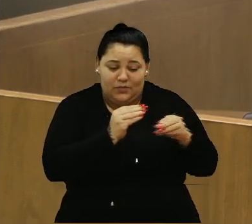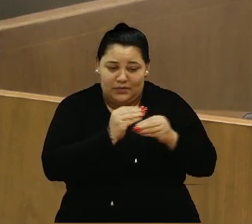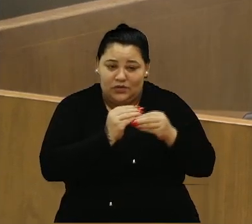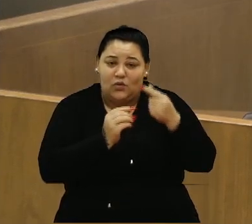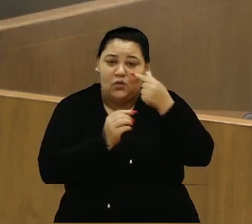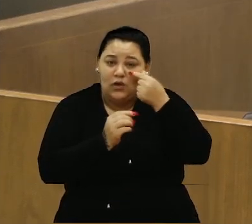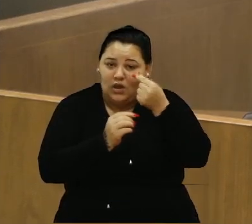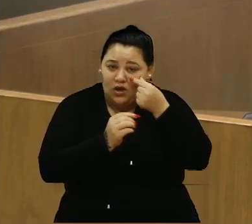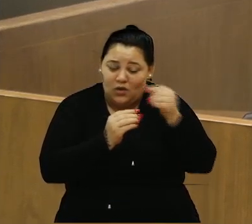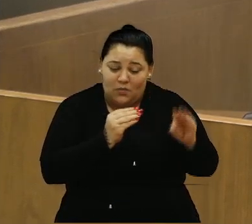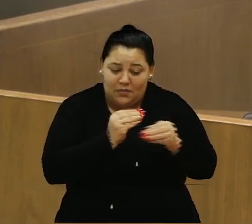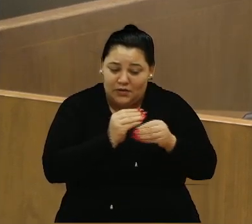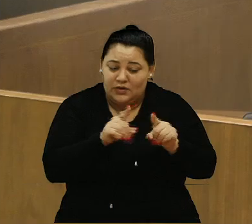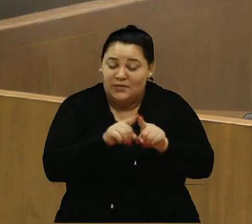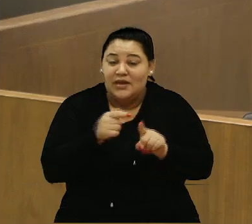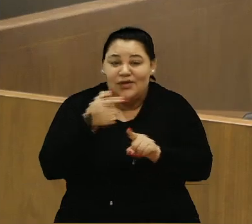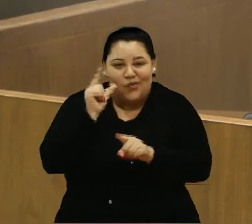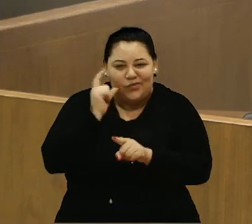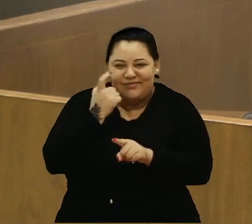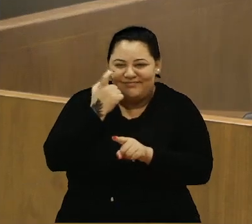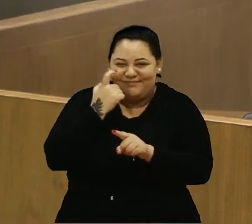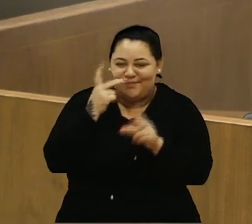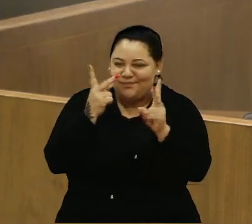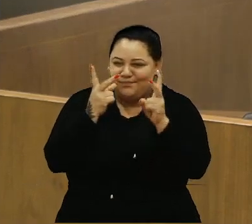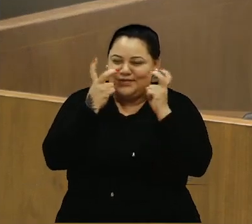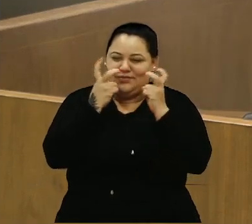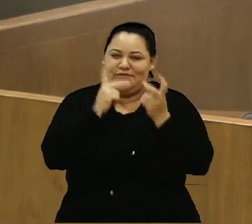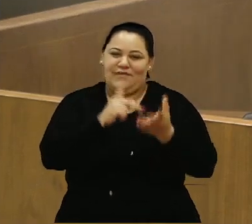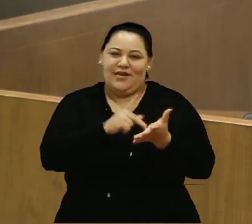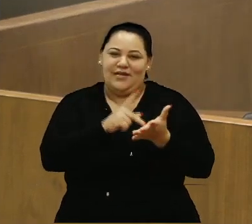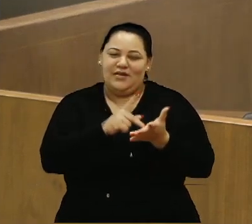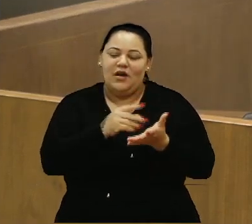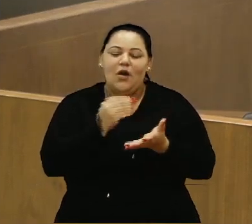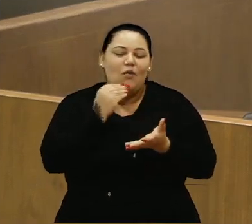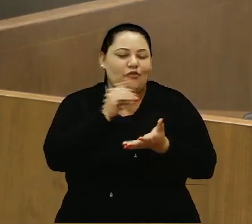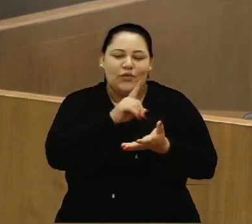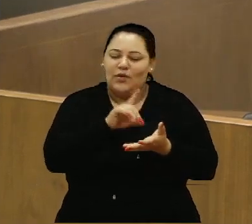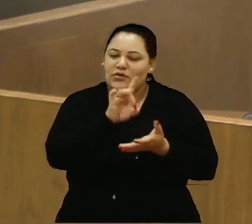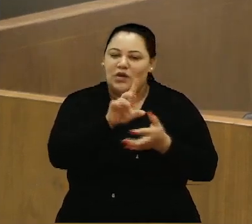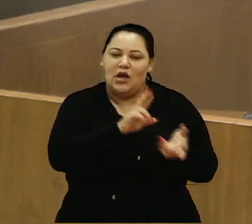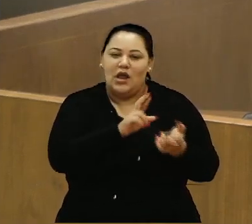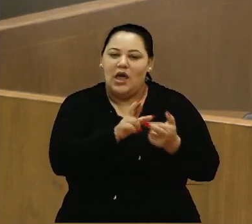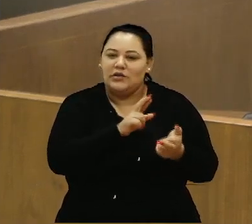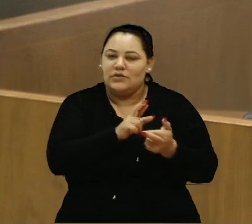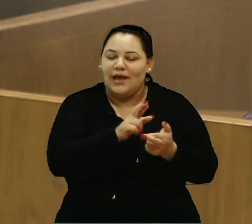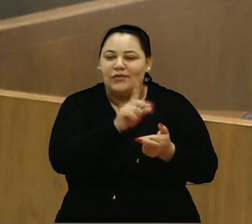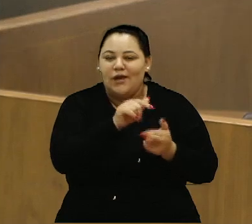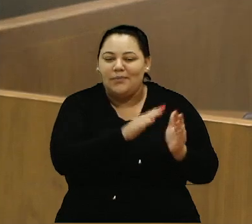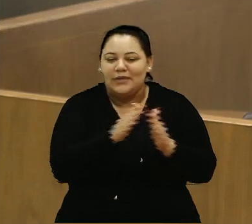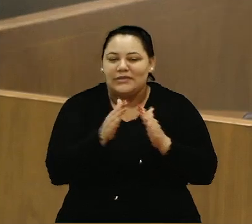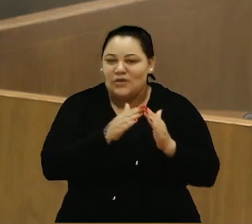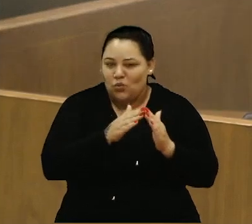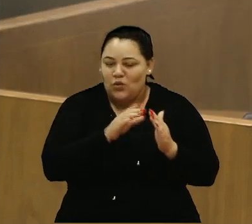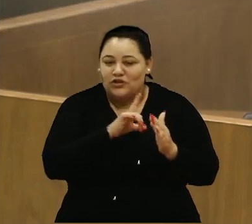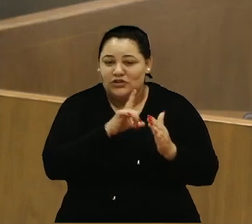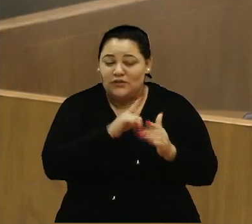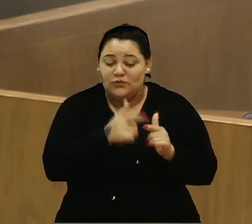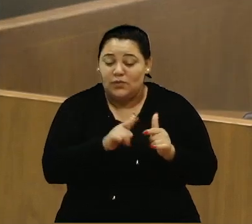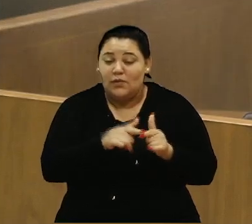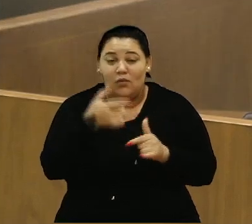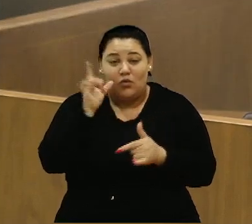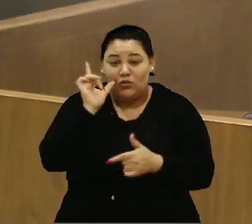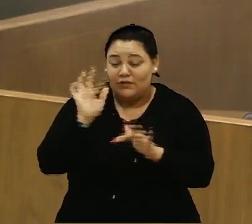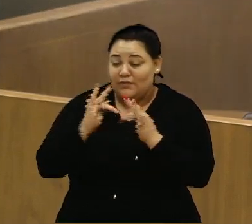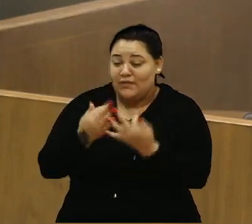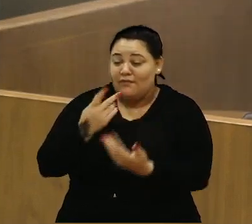ontem mesmo ficou evidente, assim, então, obviamente que não é somente a questão habitacional. Nós temos lá um problema que, por exemplo, ontem as famílias falaram da escola,